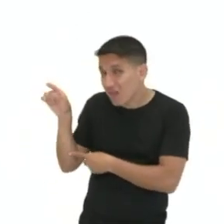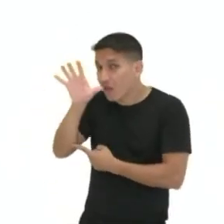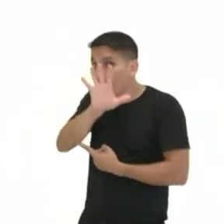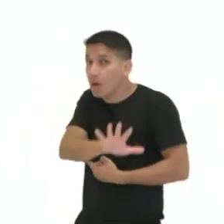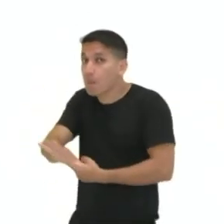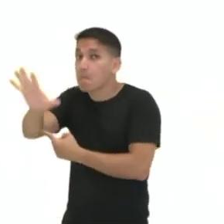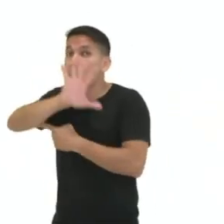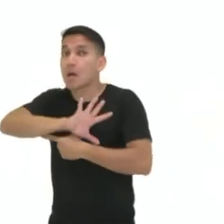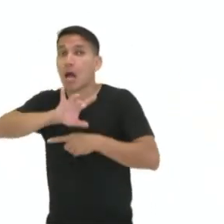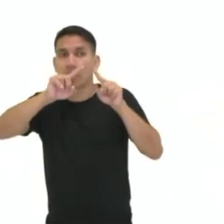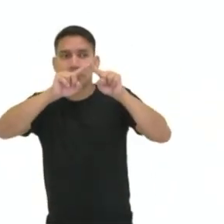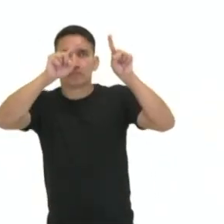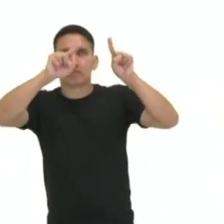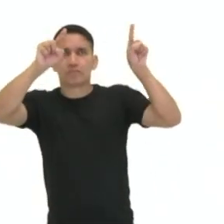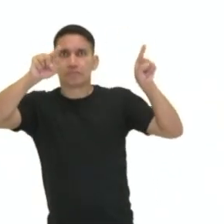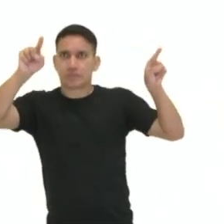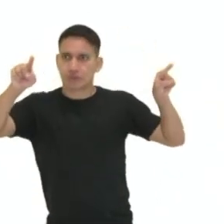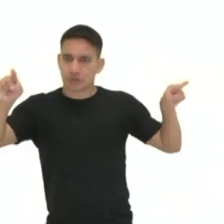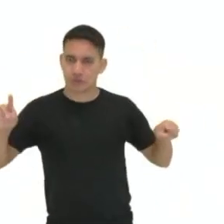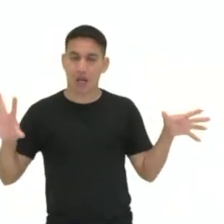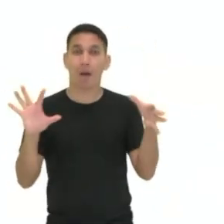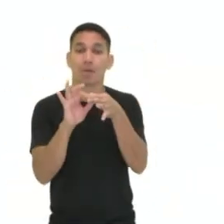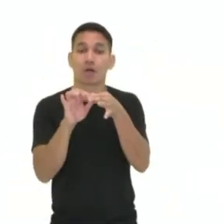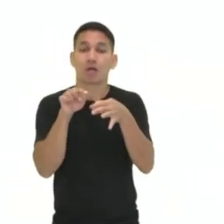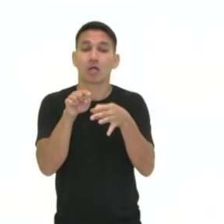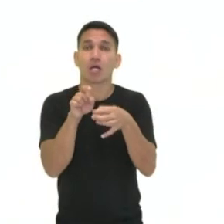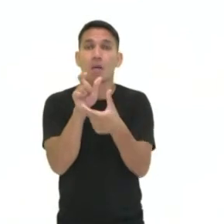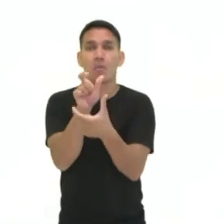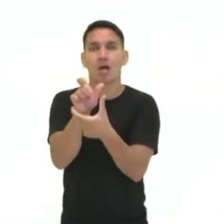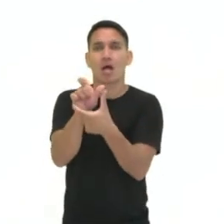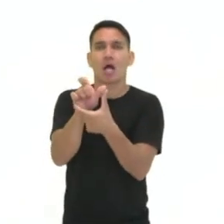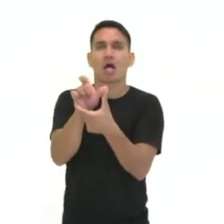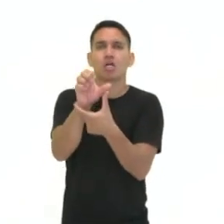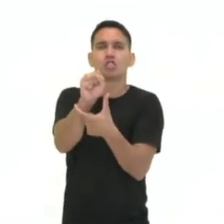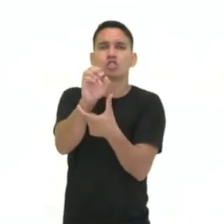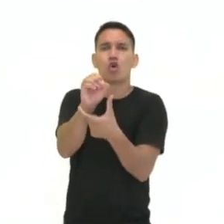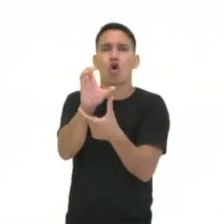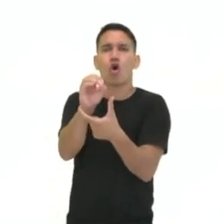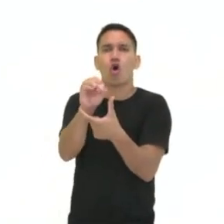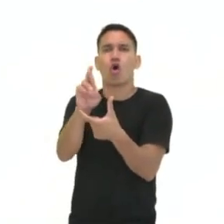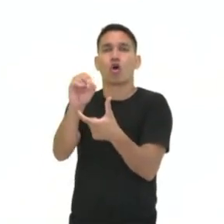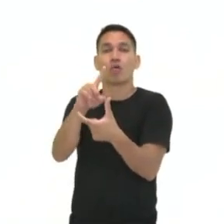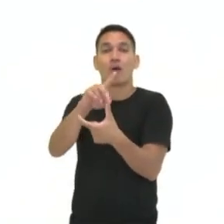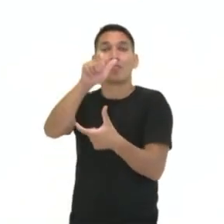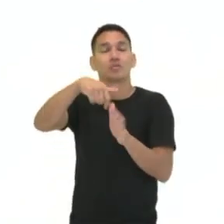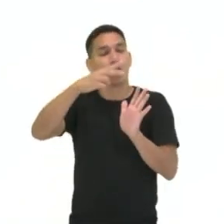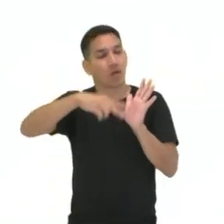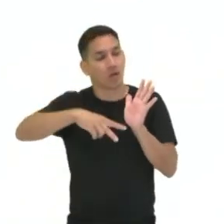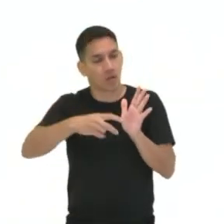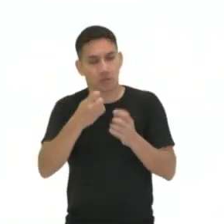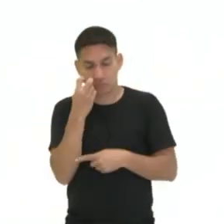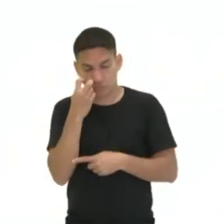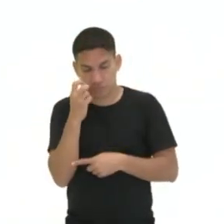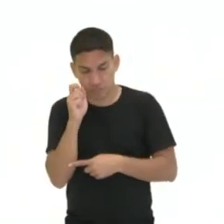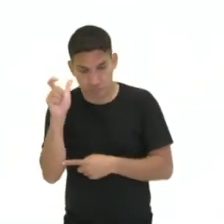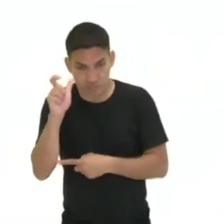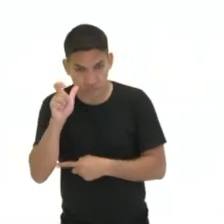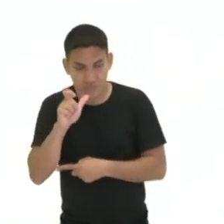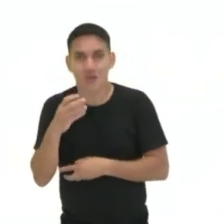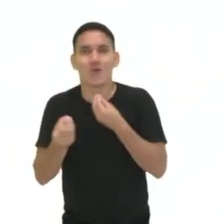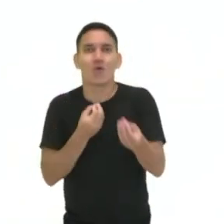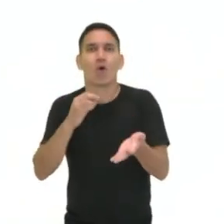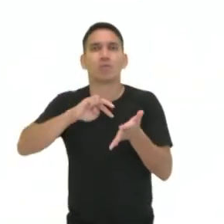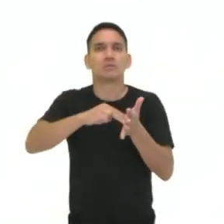desse balão associada à palavra, à linguagem verbal, enfatiza e sensibiliza o leitor para prestar atenção, né, no significado e